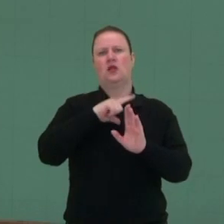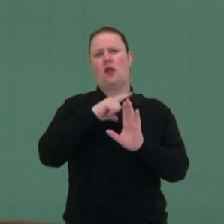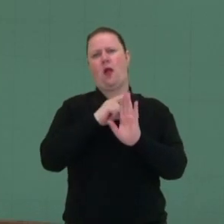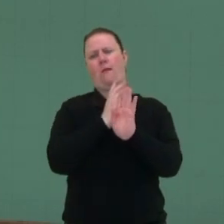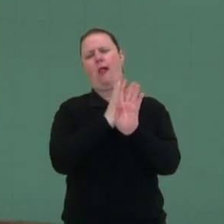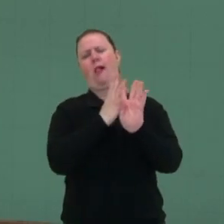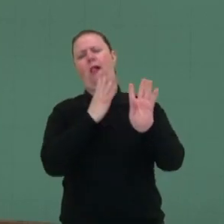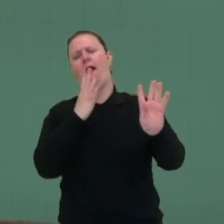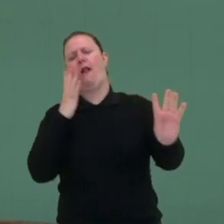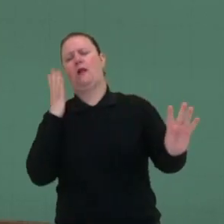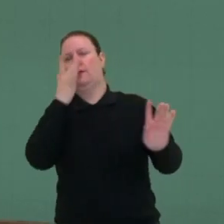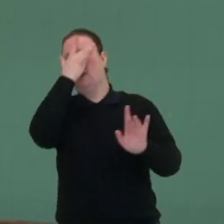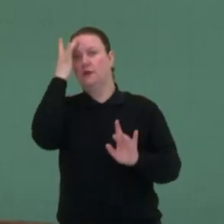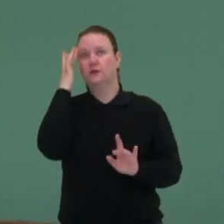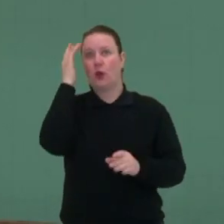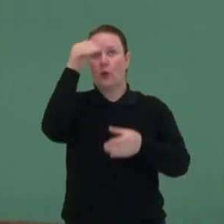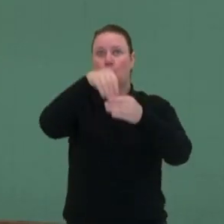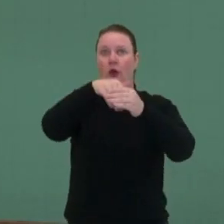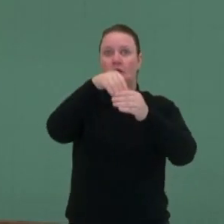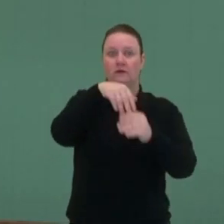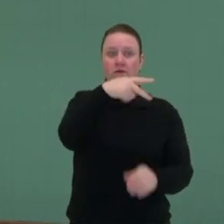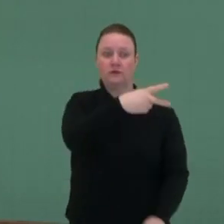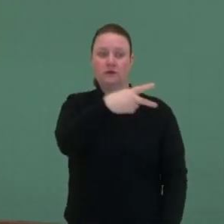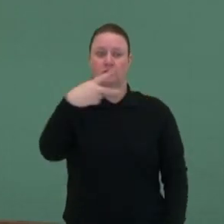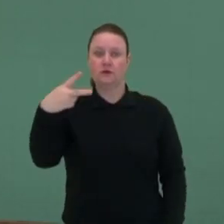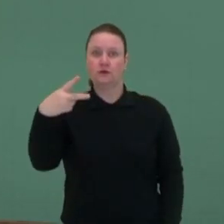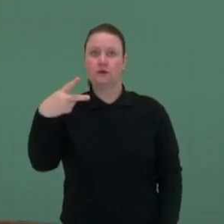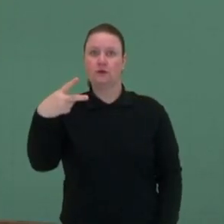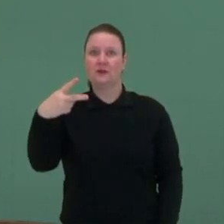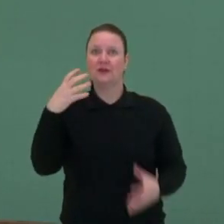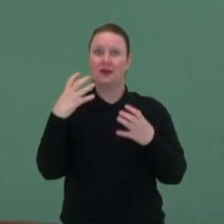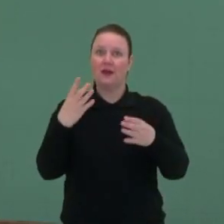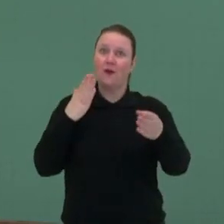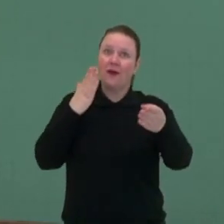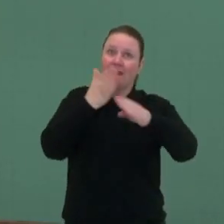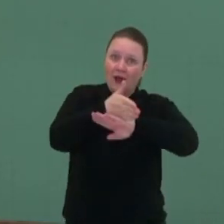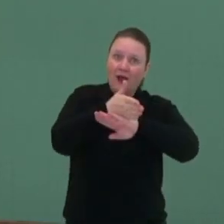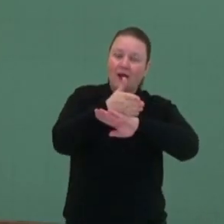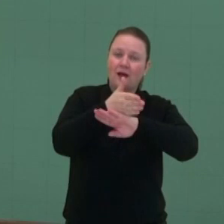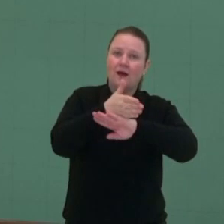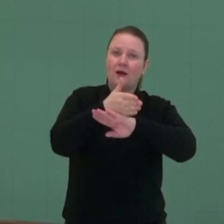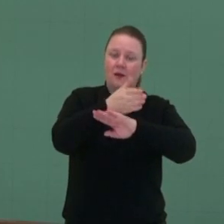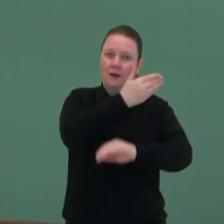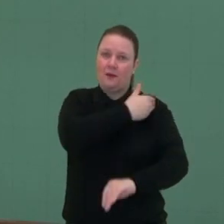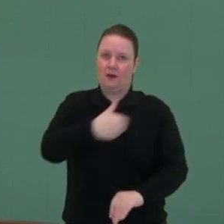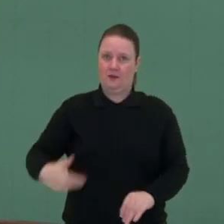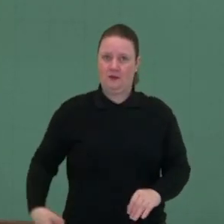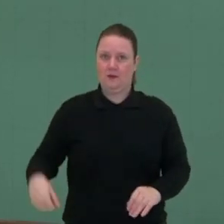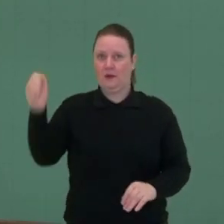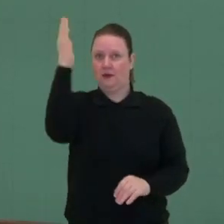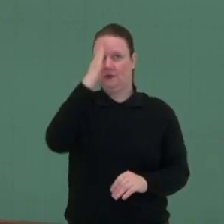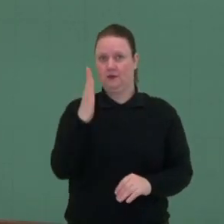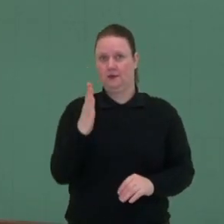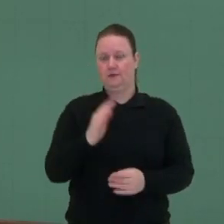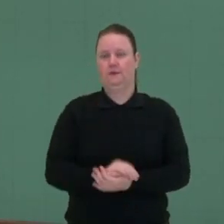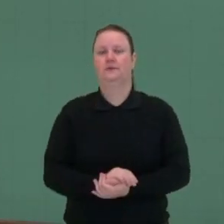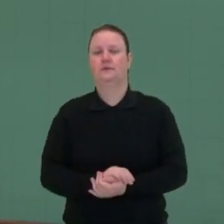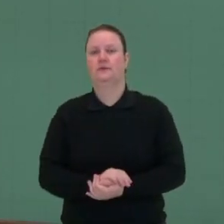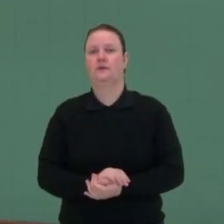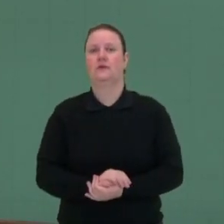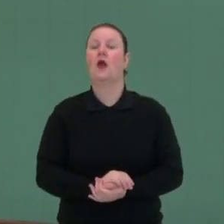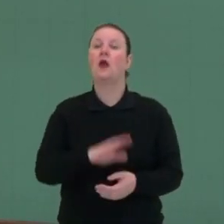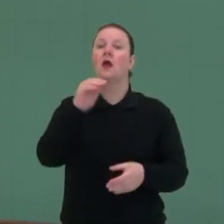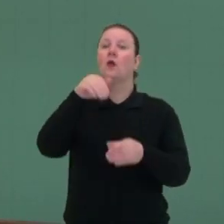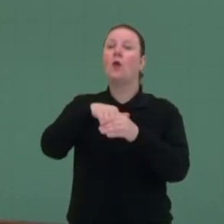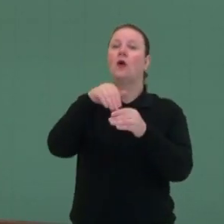de candidatos. Lembre-se, 22 candidatos no total. Segundo ponto, a eleição de